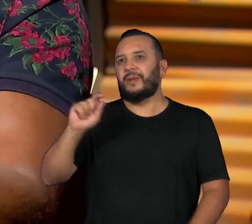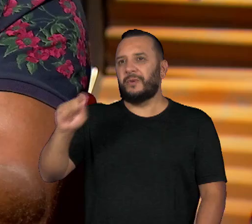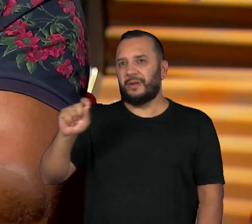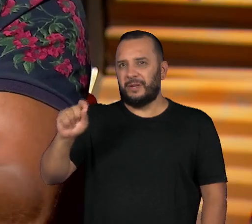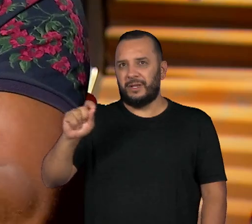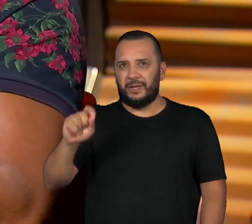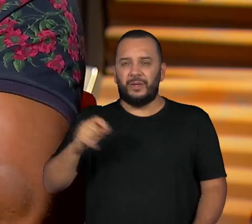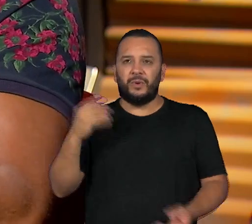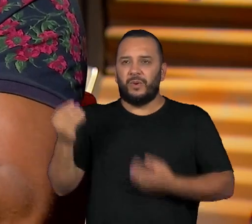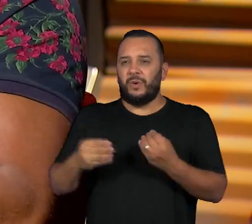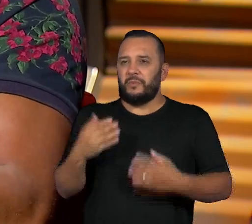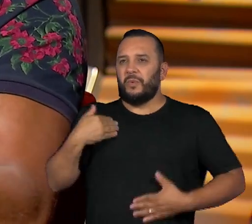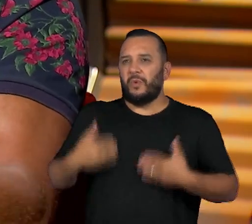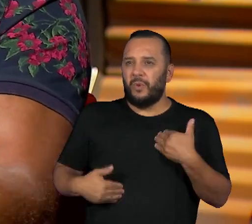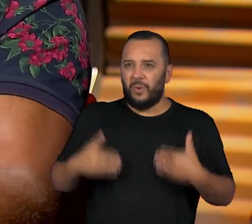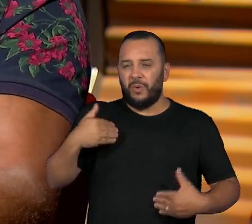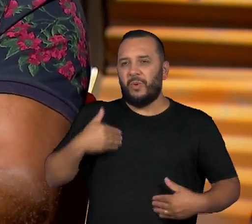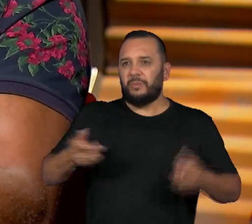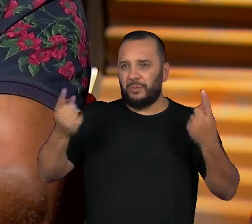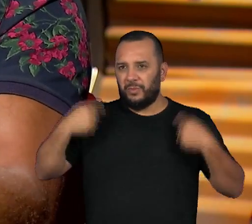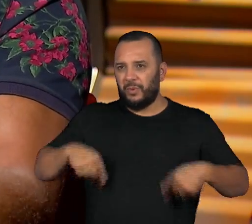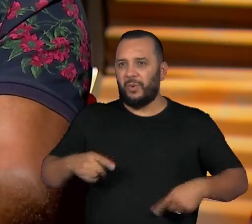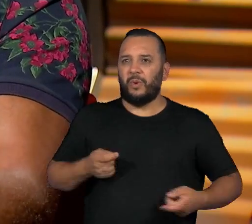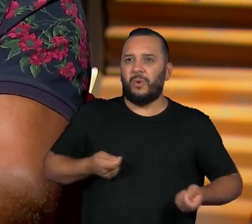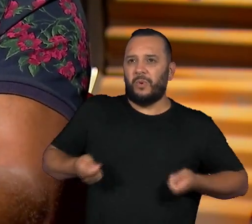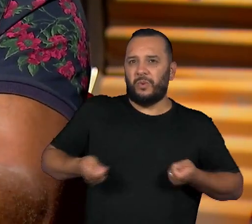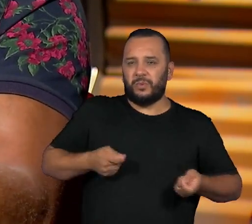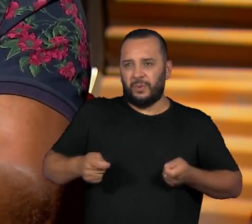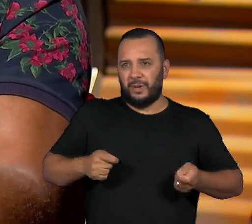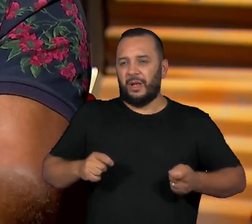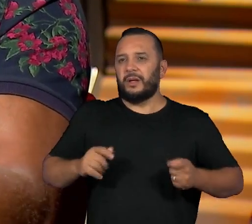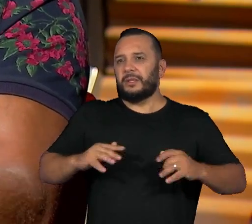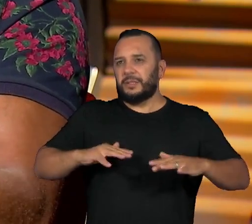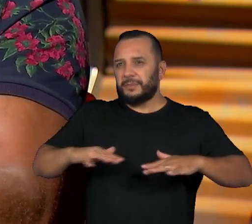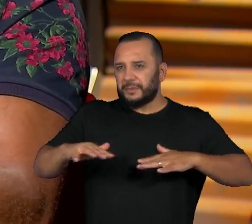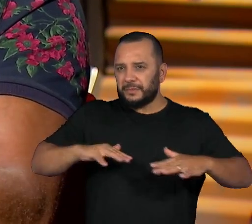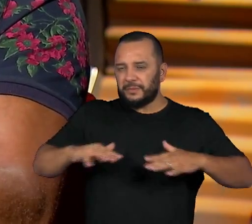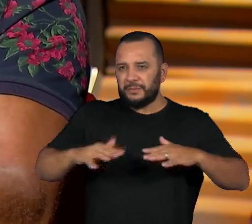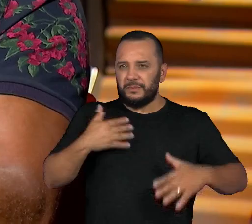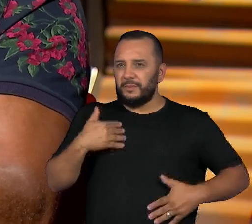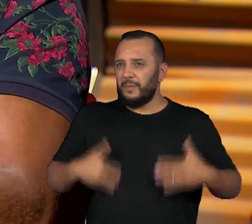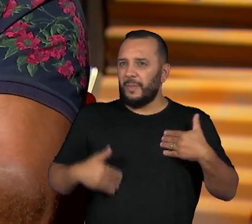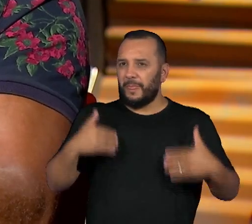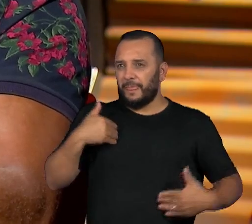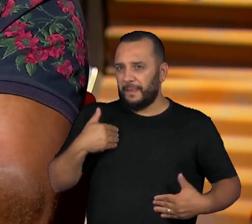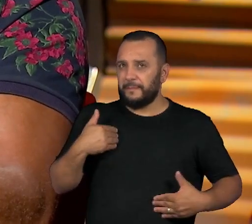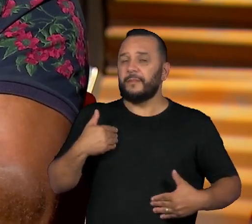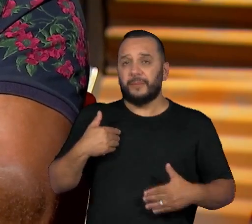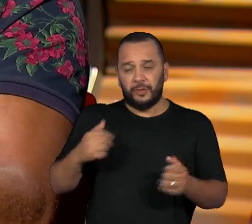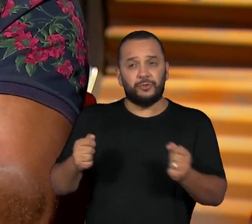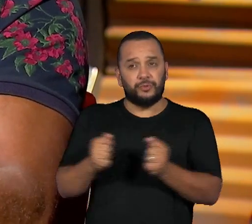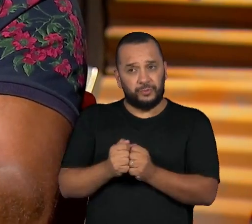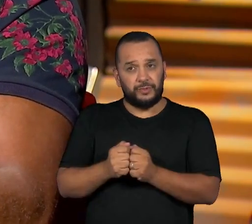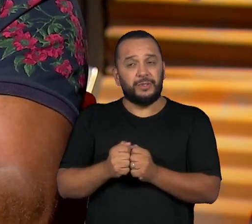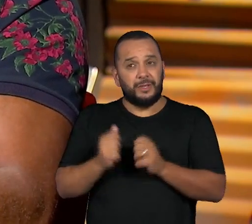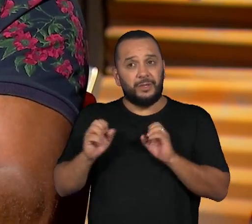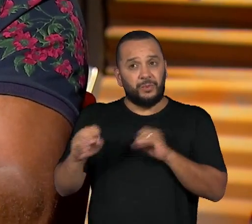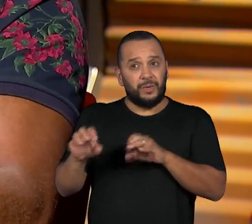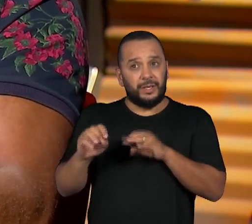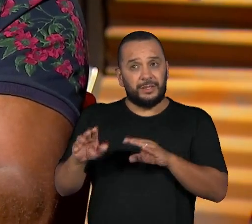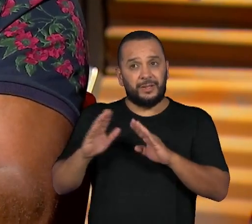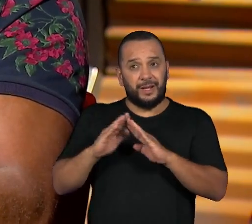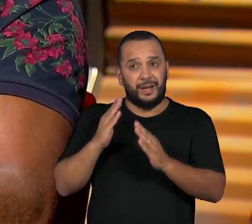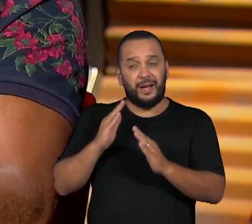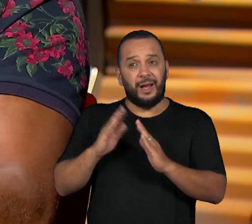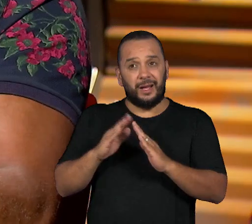as expressões corporais que ele tem, a controlar esses movimentos corporais que ele tem, e junto com a educação que você está dando para ele em